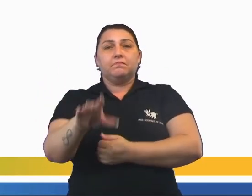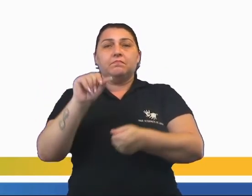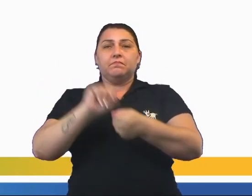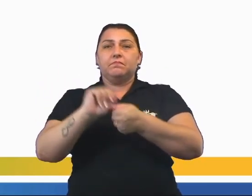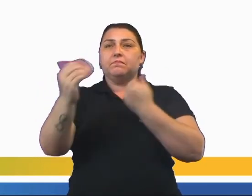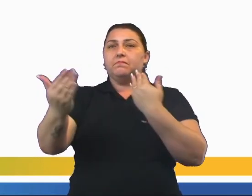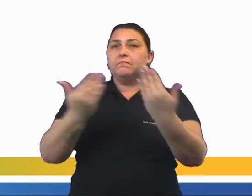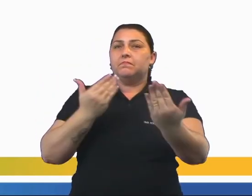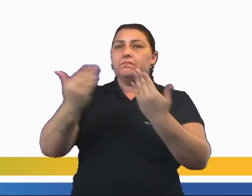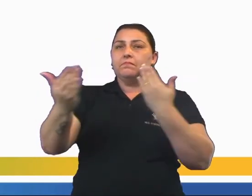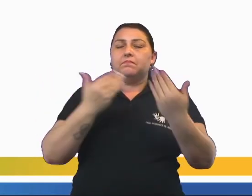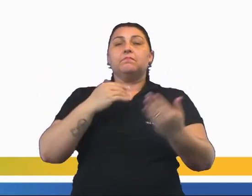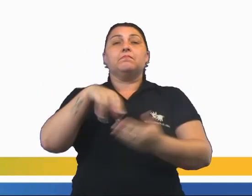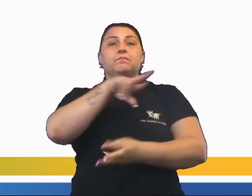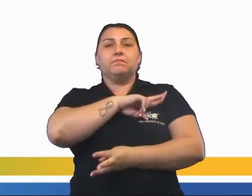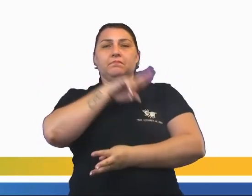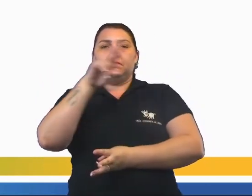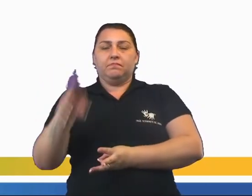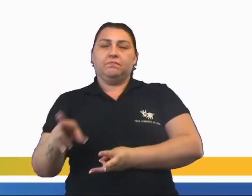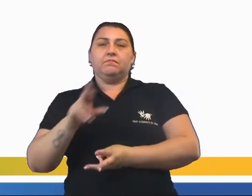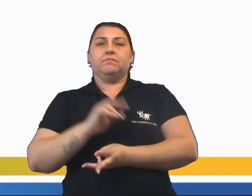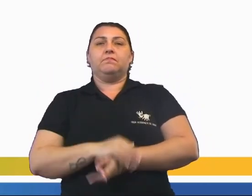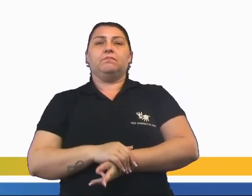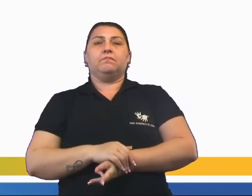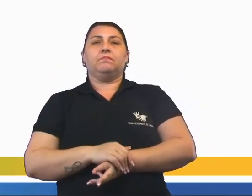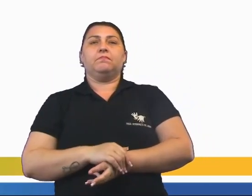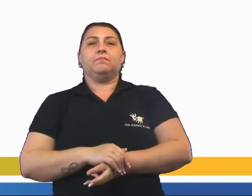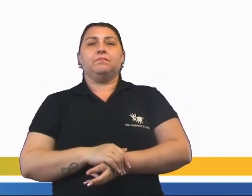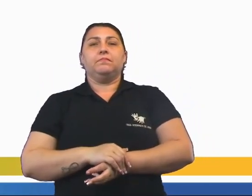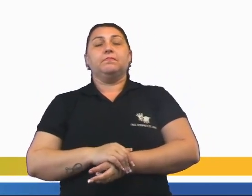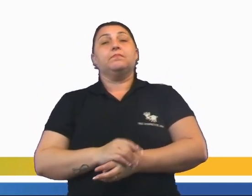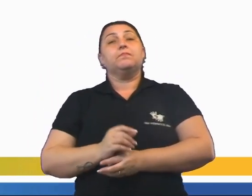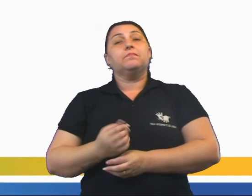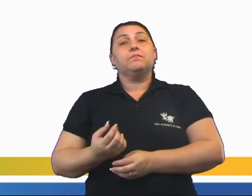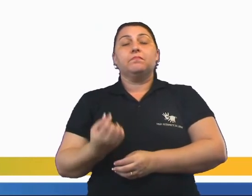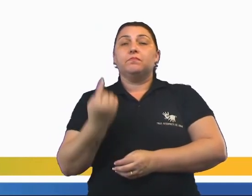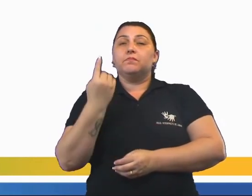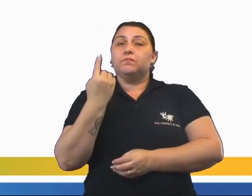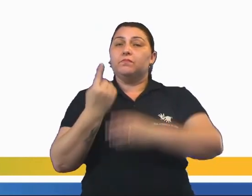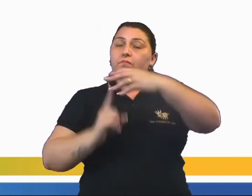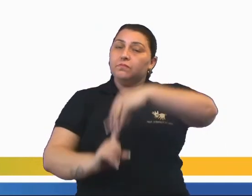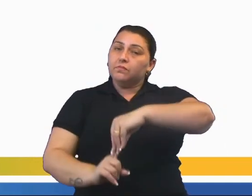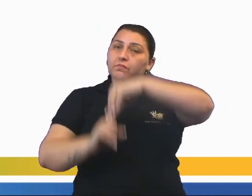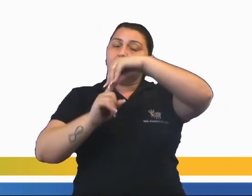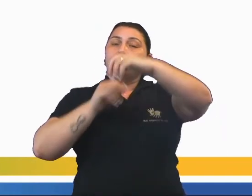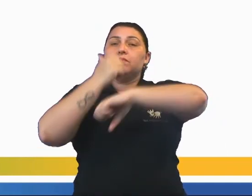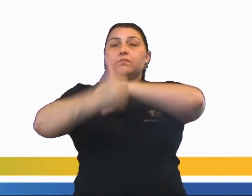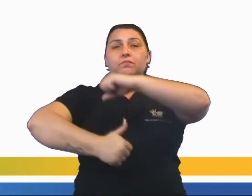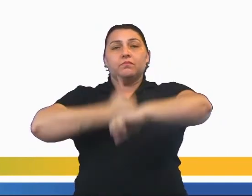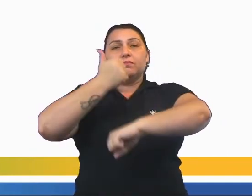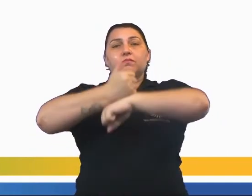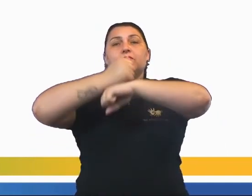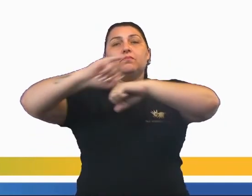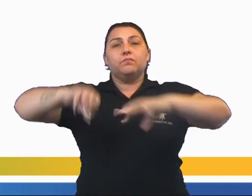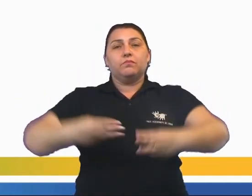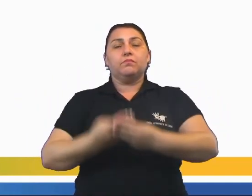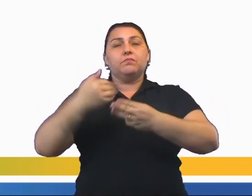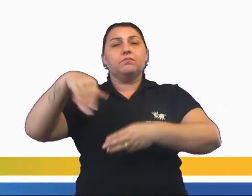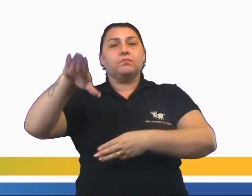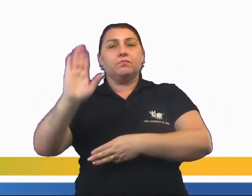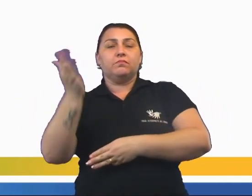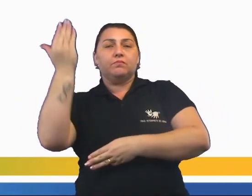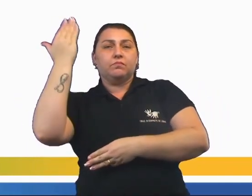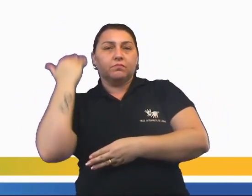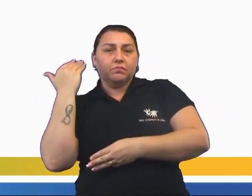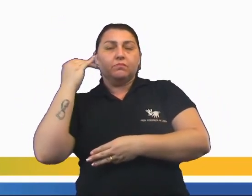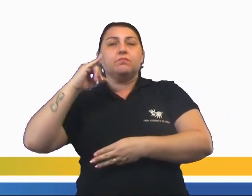uma comparação entre essas religiões, que são as 3 religiões monoteístas. O judaísmo é a mais antiga, o cristianismo, o islamismo é a